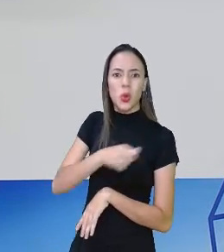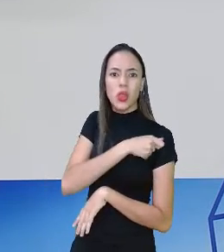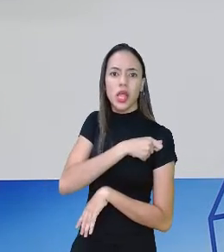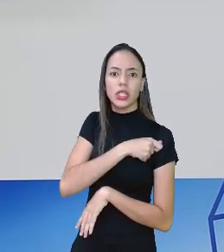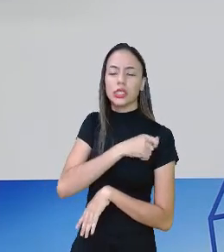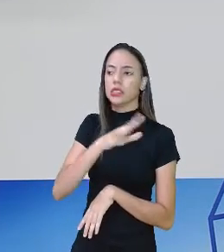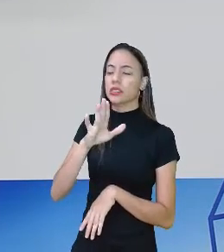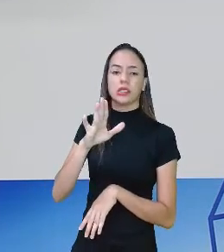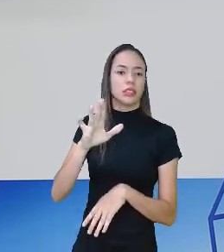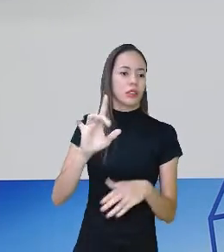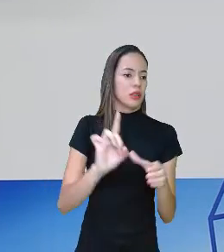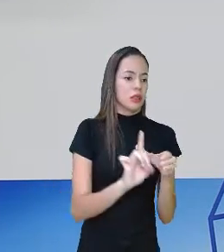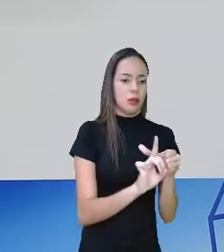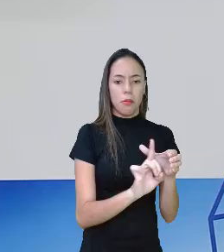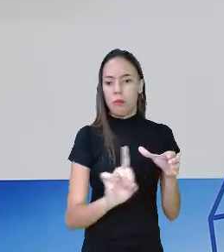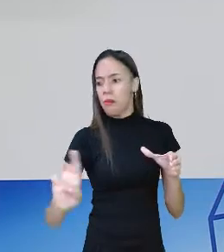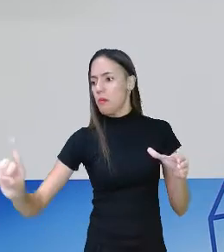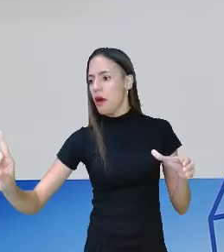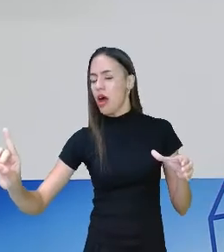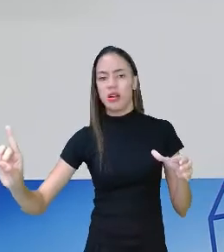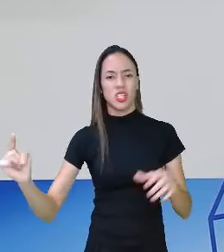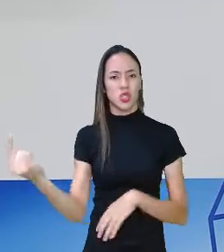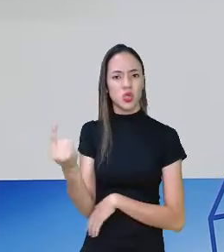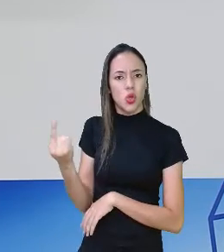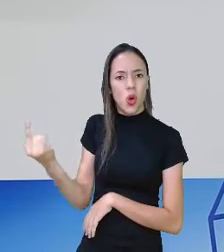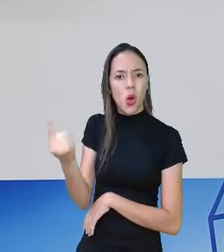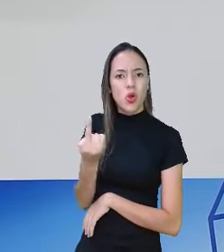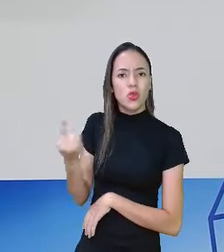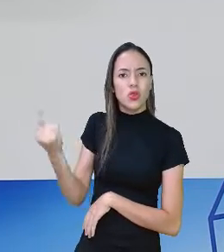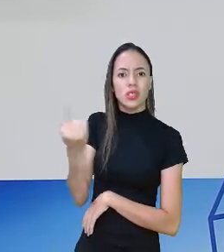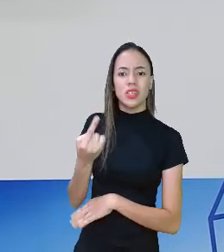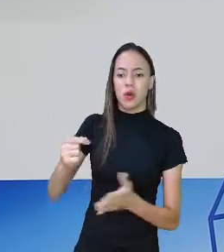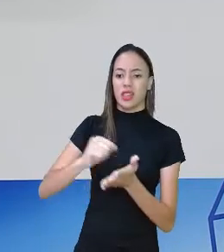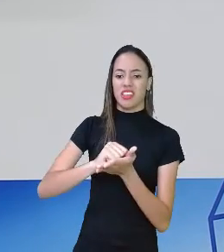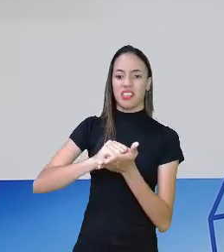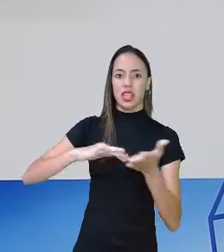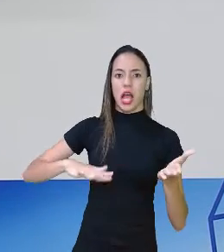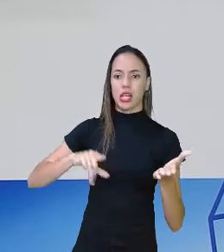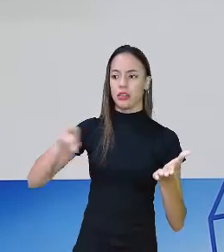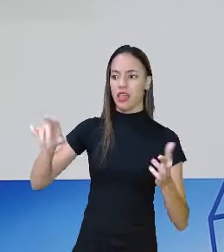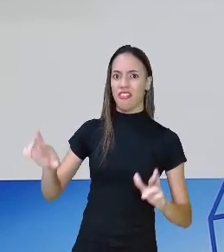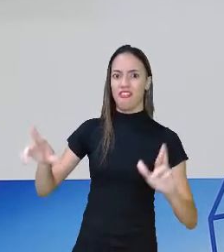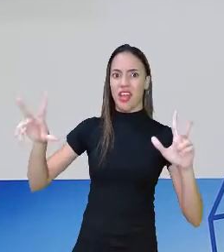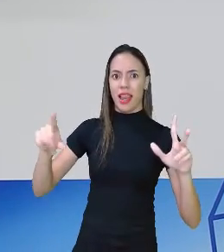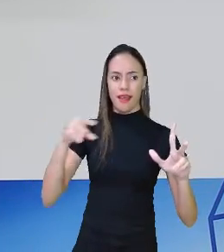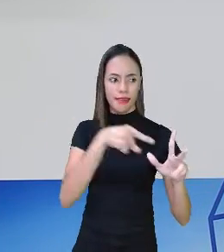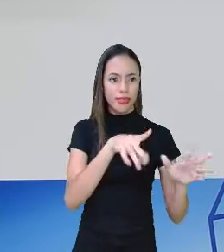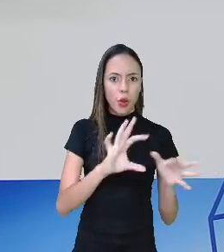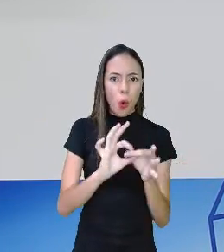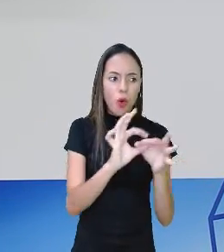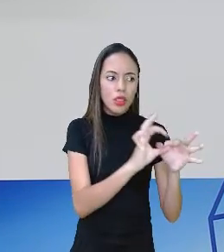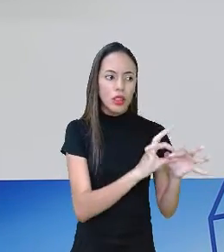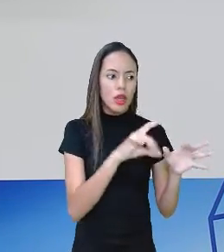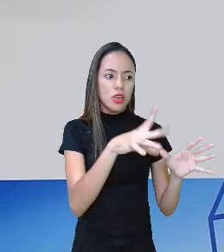deixar ele de fora. Ou ali no cantinho, fazendo uma atividade que não tenha nada a ver com o contexto da